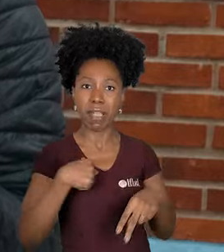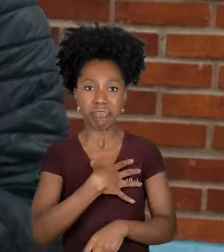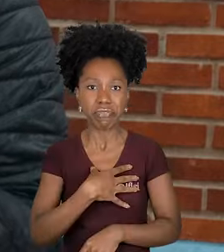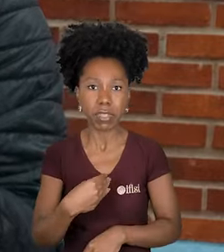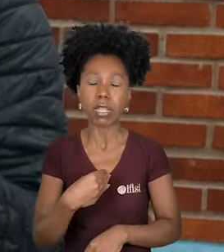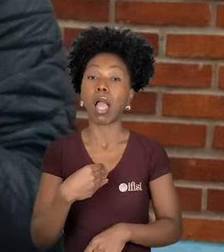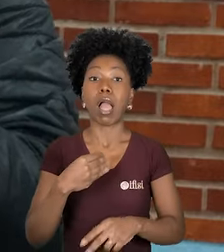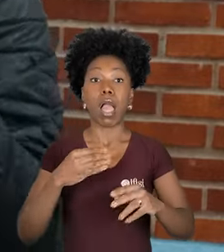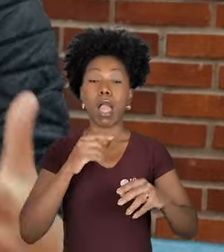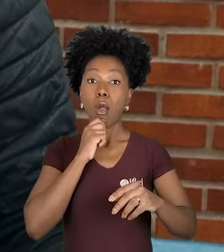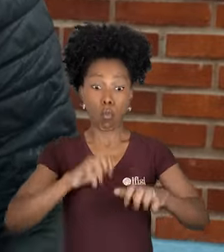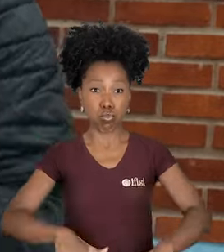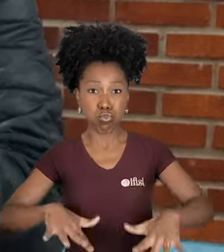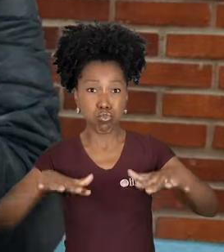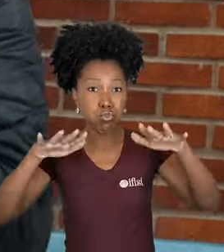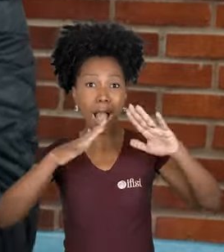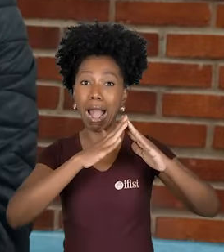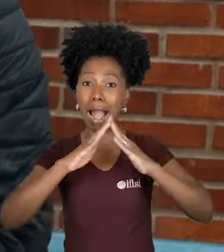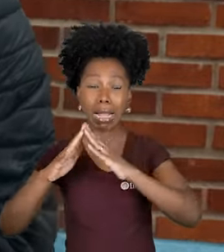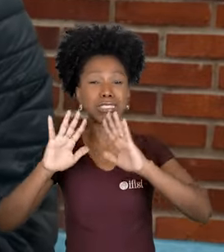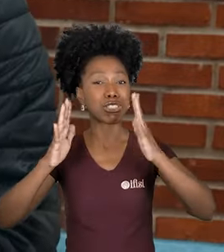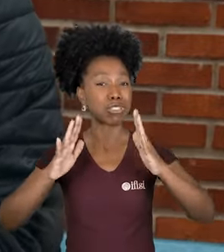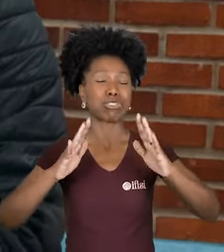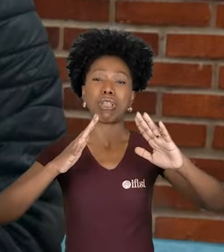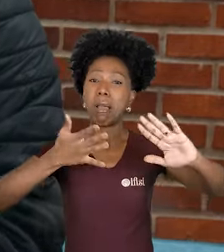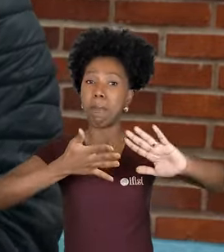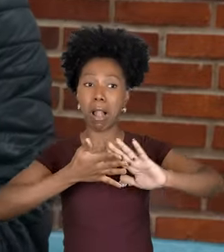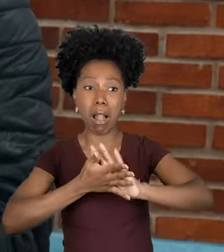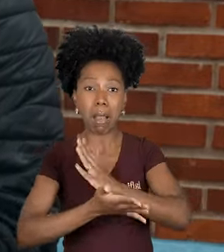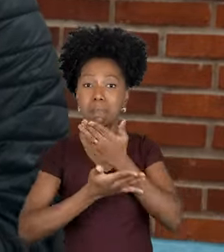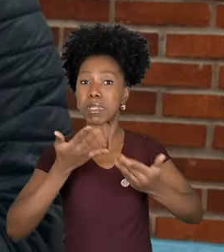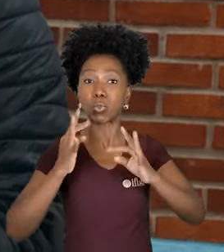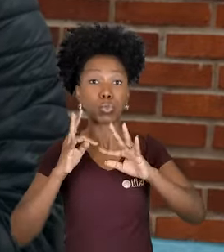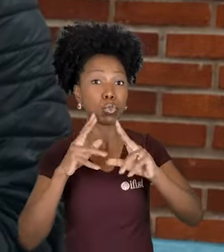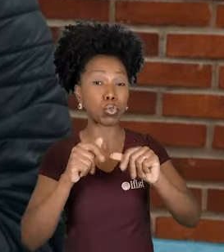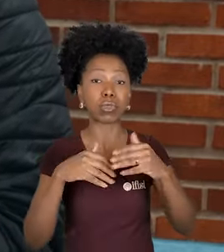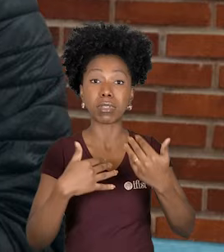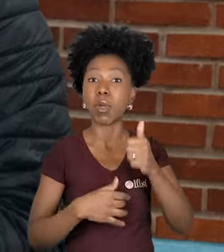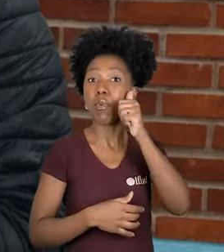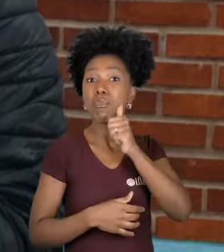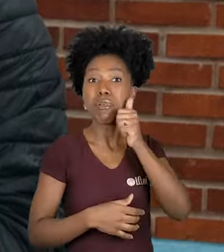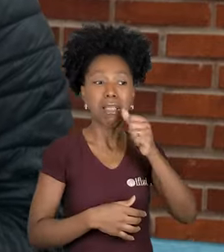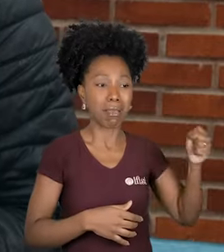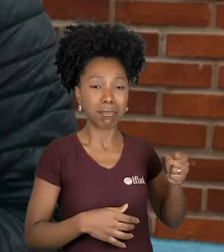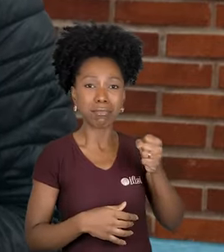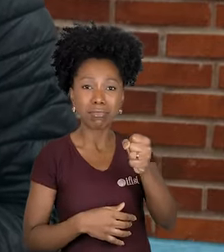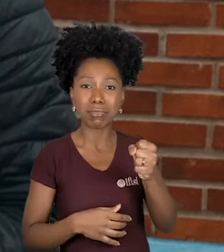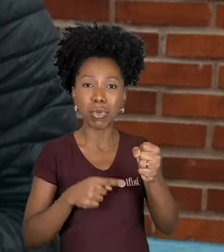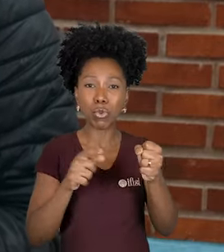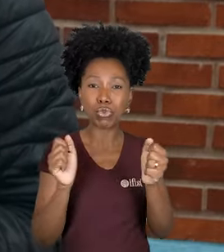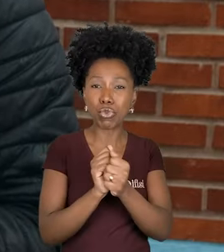A enchente já derrubou as casas, já levou tudo que as pessoas tinham dentro das suas casas. E aí, tu colocar essas mulheres em